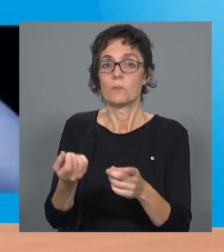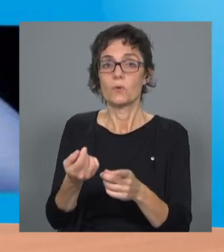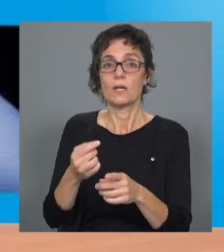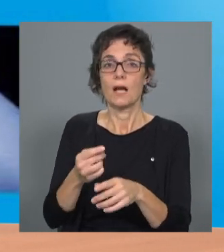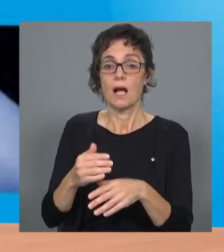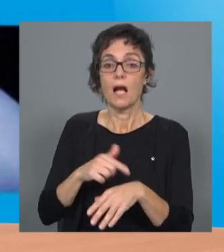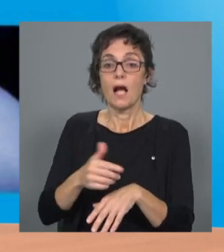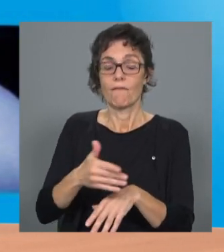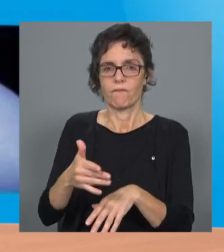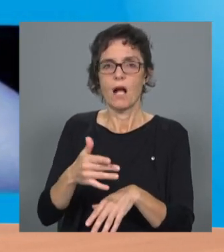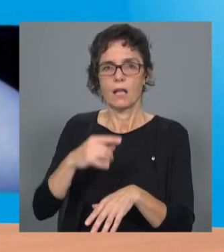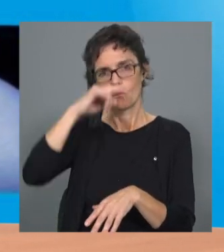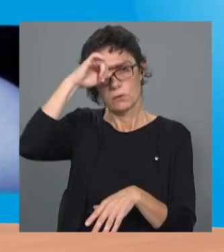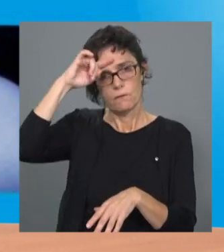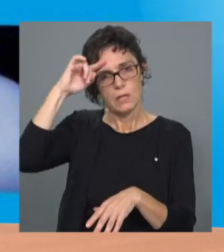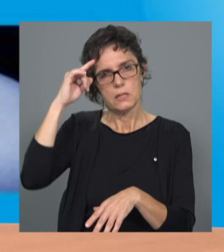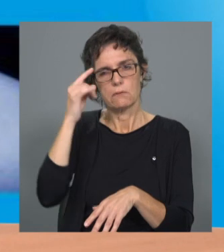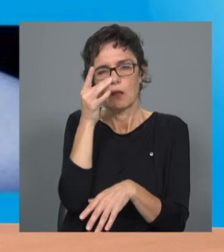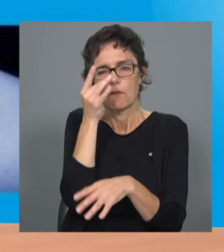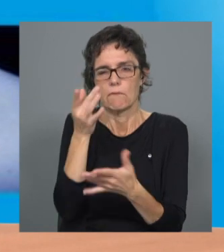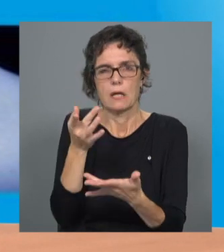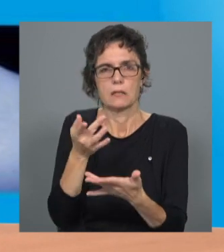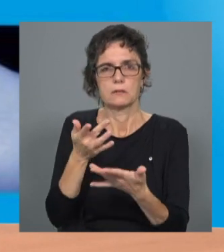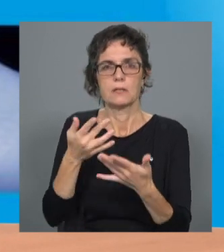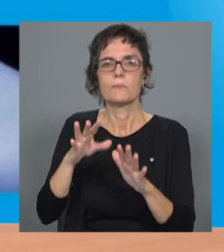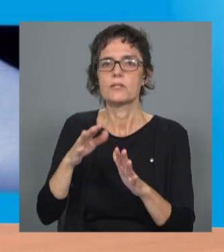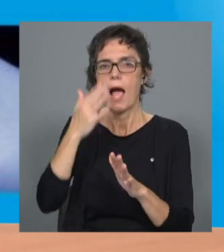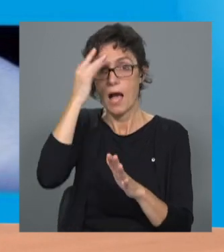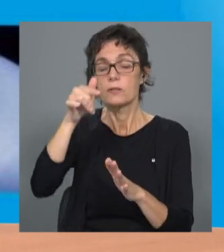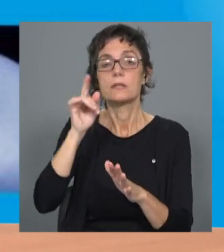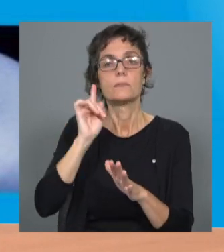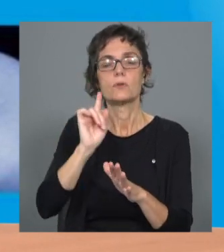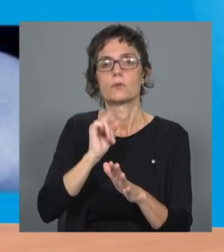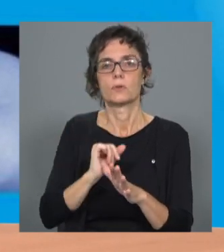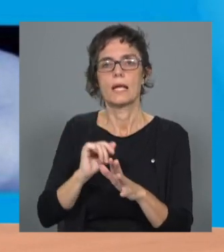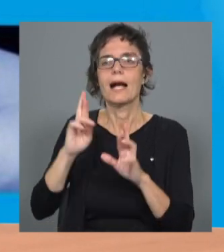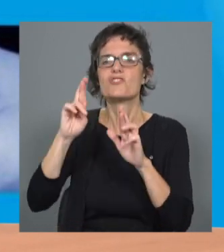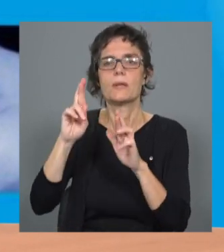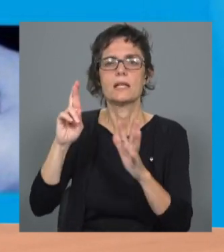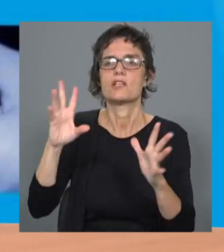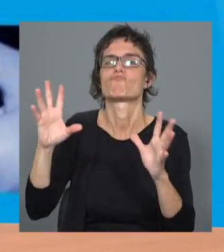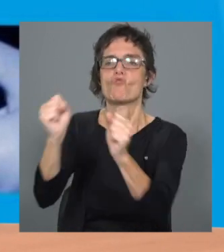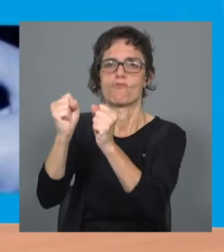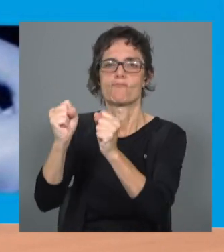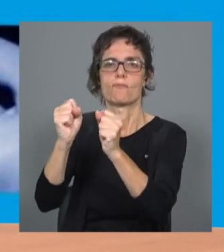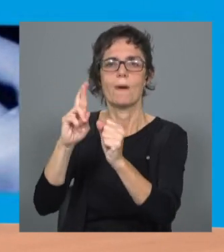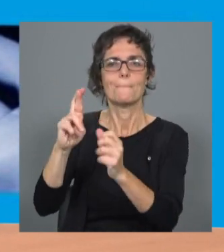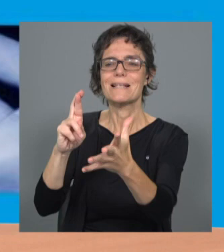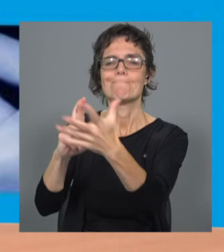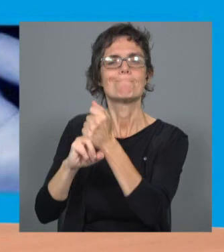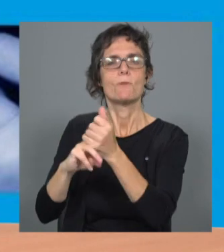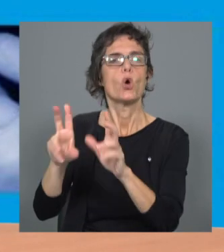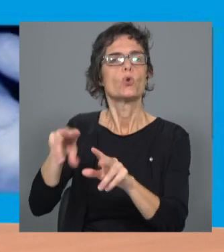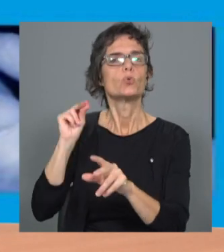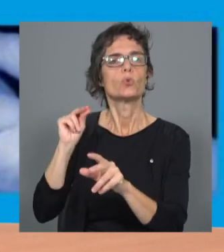é mais complicado nessas alturas, mas é não perder a esperança, o estarmos apoiados naquilo que nós